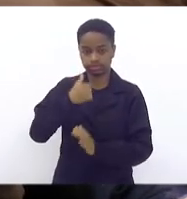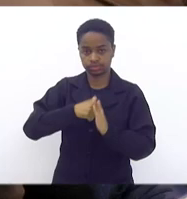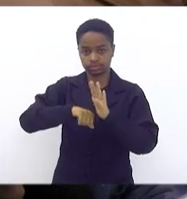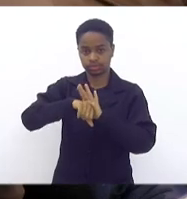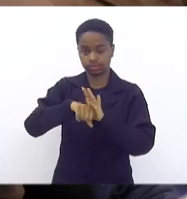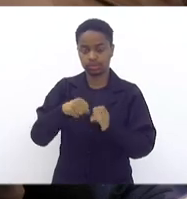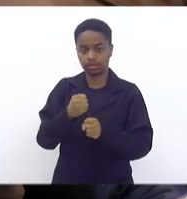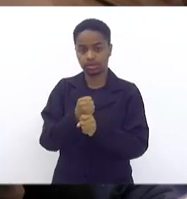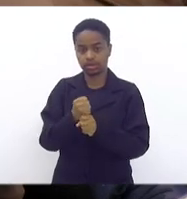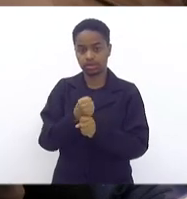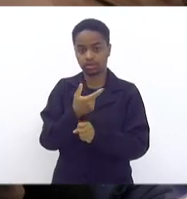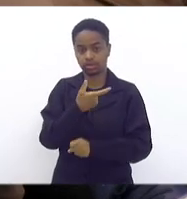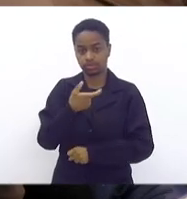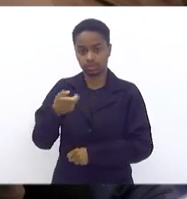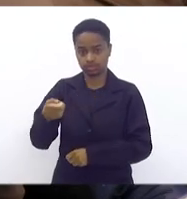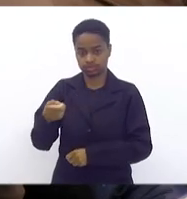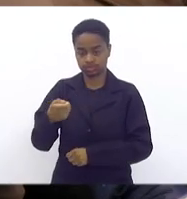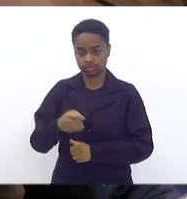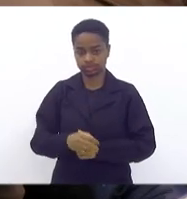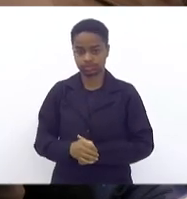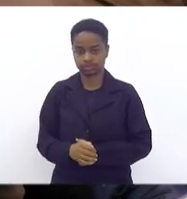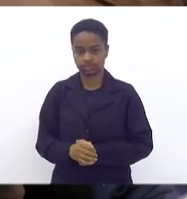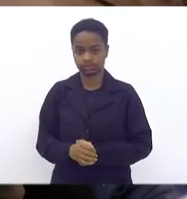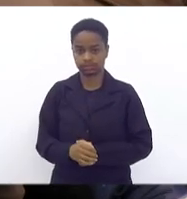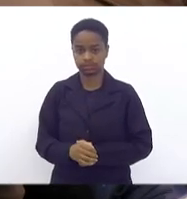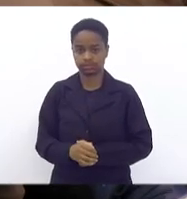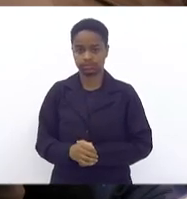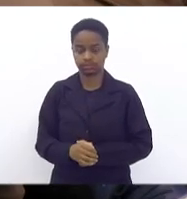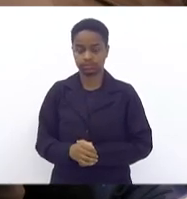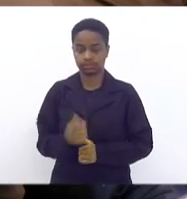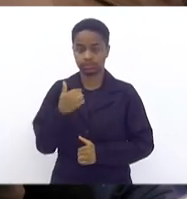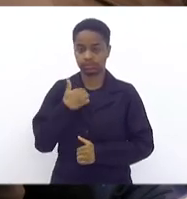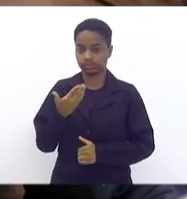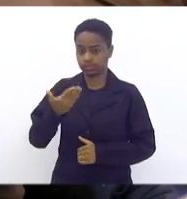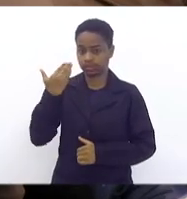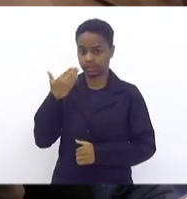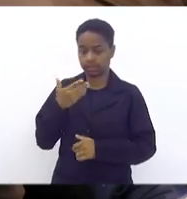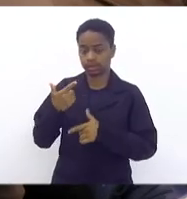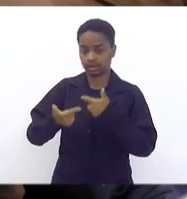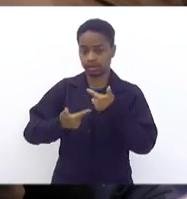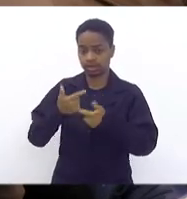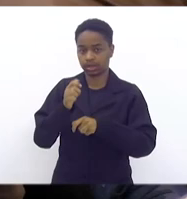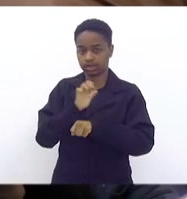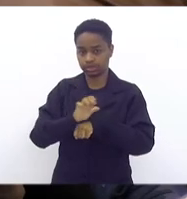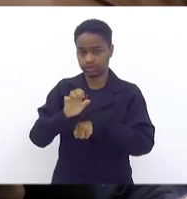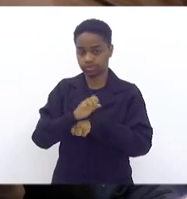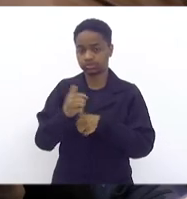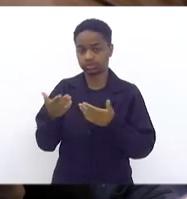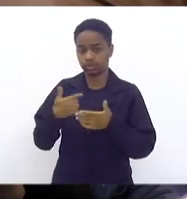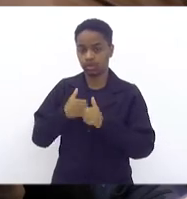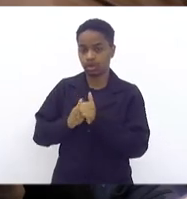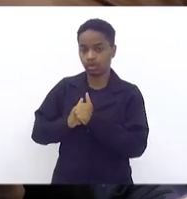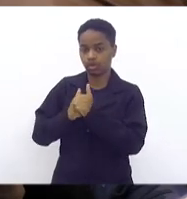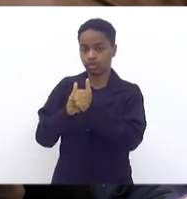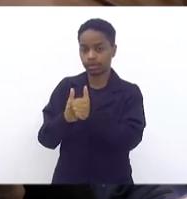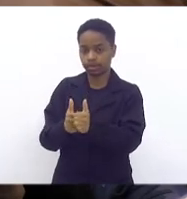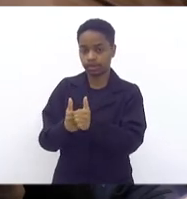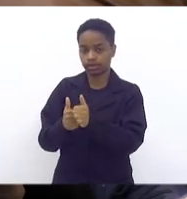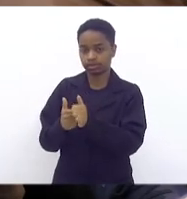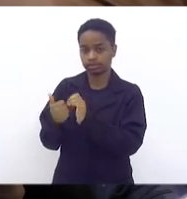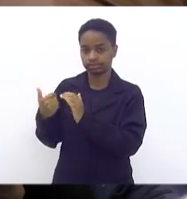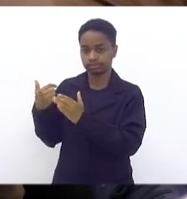ano 2000 eh eu tava lá como estagiário na época então acompanh o iddd desde o seu nascimento